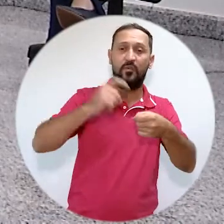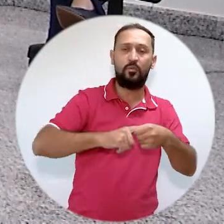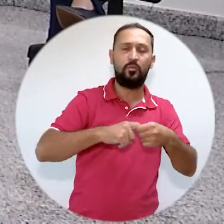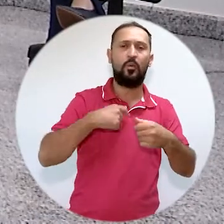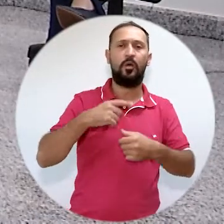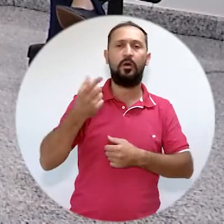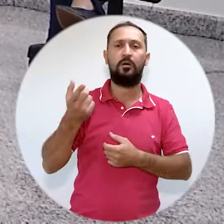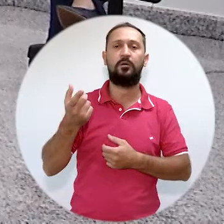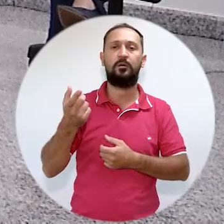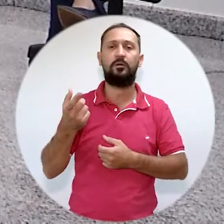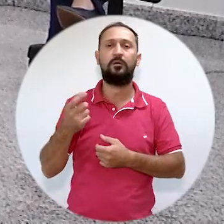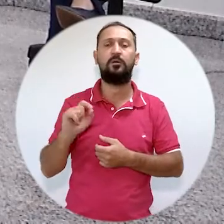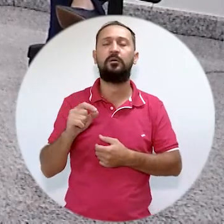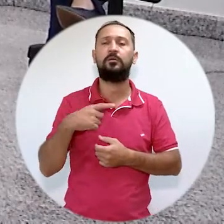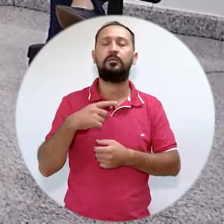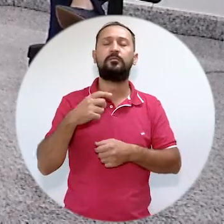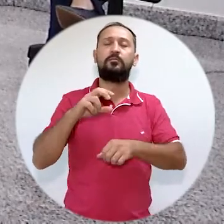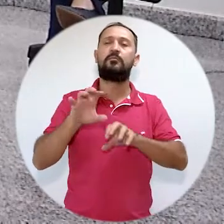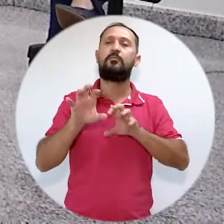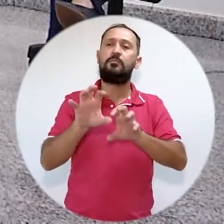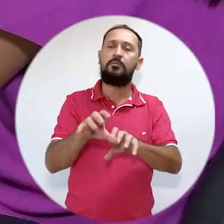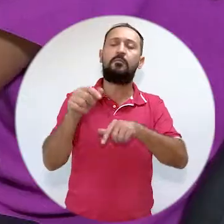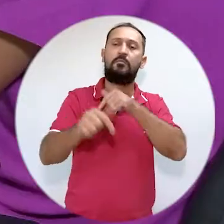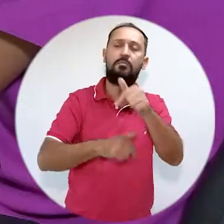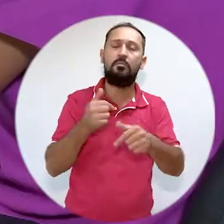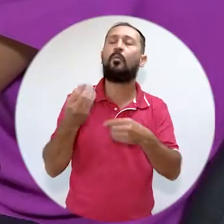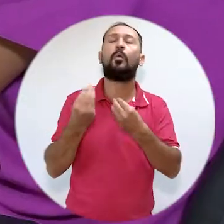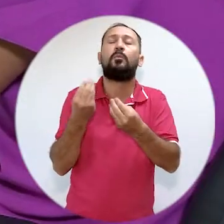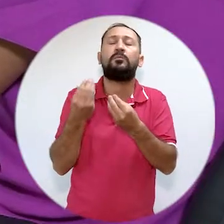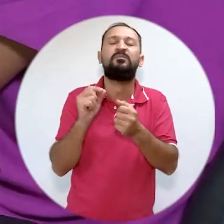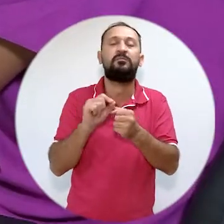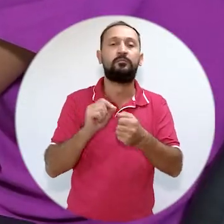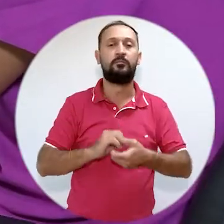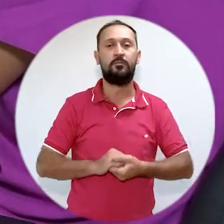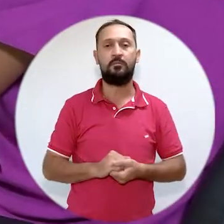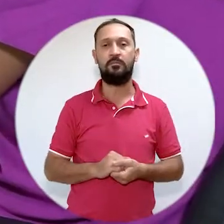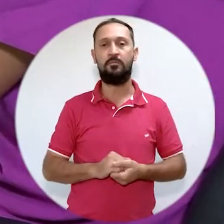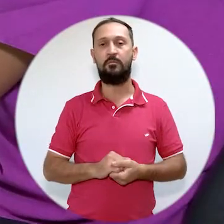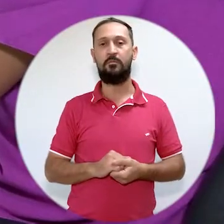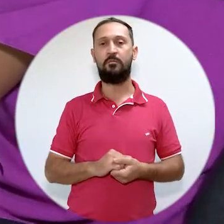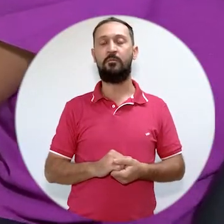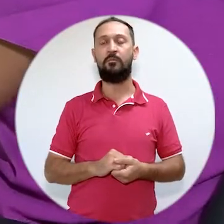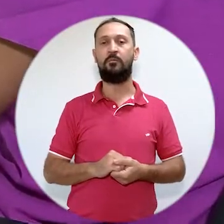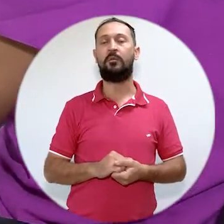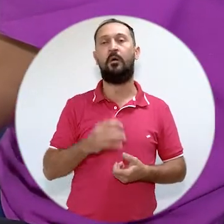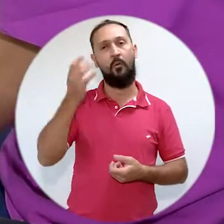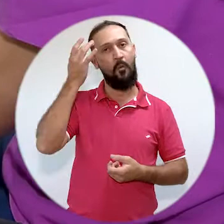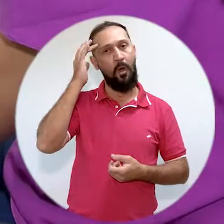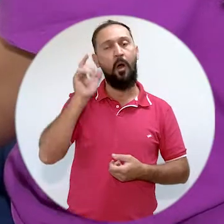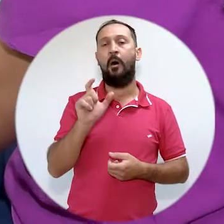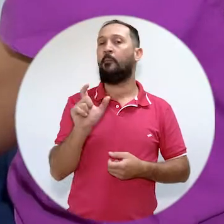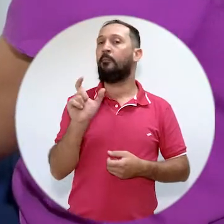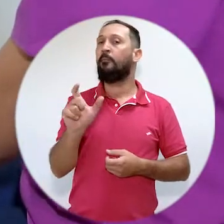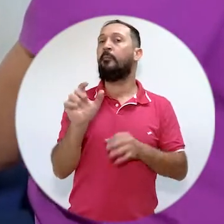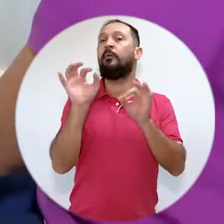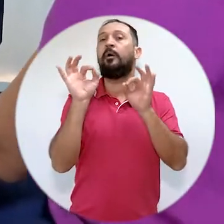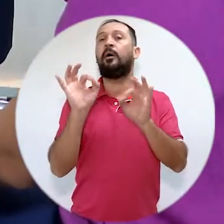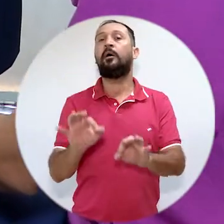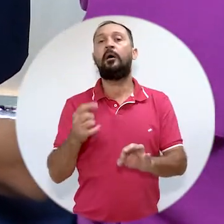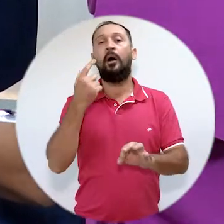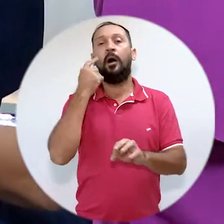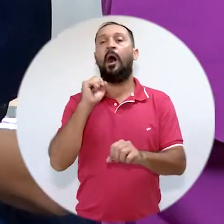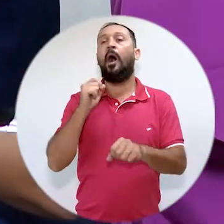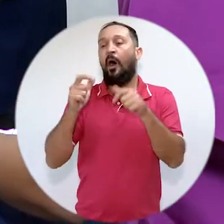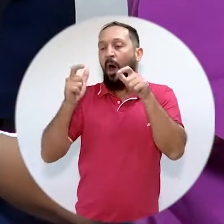aquela rotina, até perderam às vezes até aquela pegada? O que você falaria para essas pessoas, Juliana? Eu acho que a palavra-chave